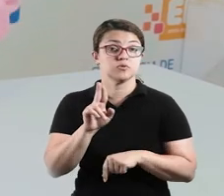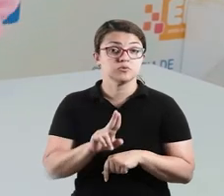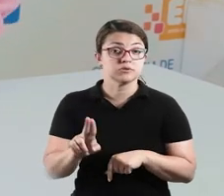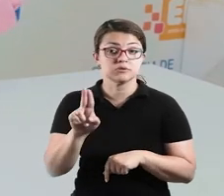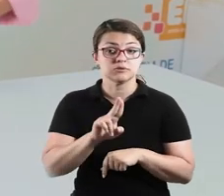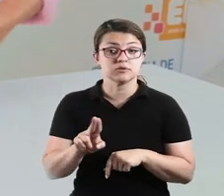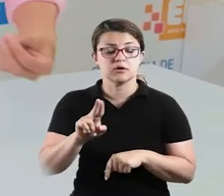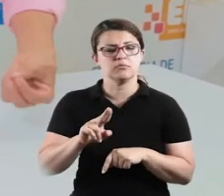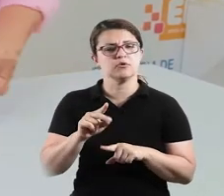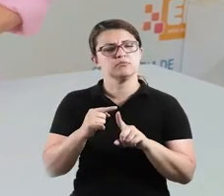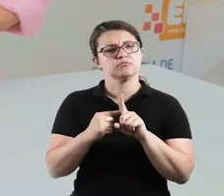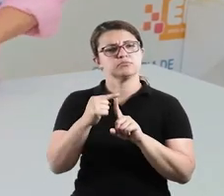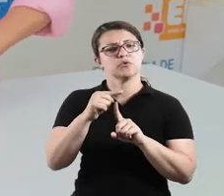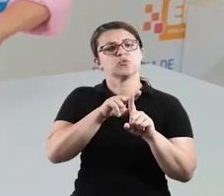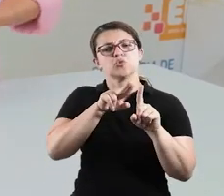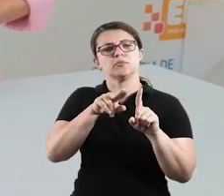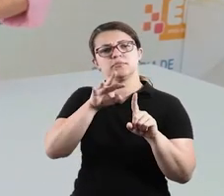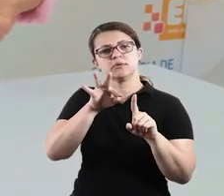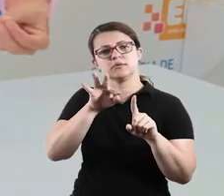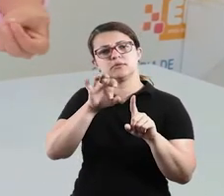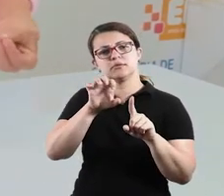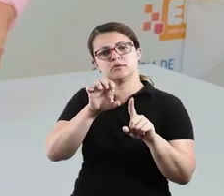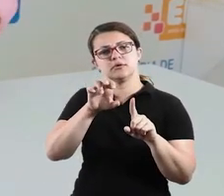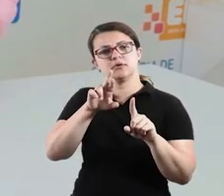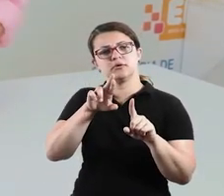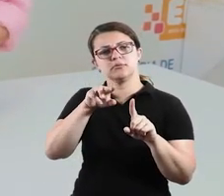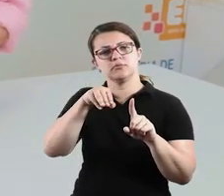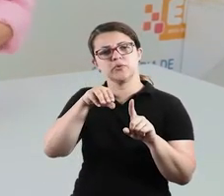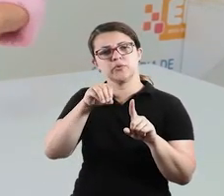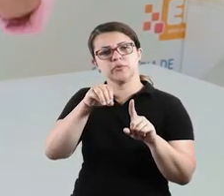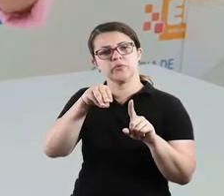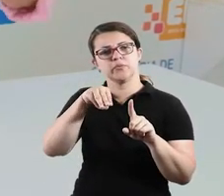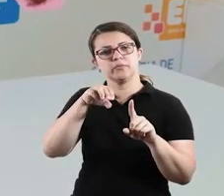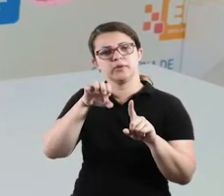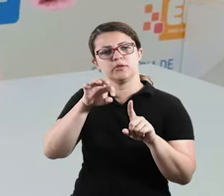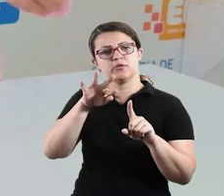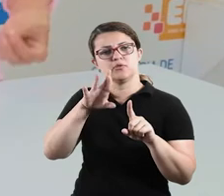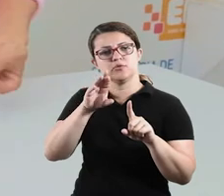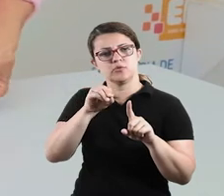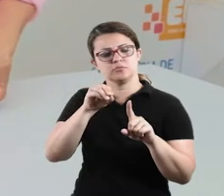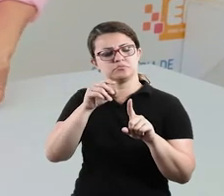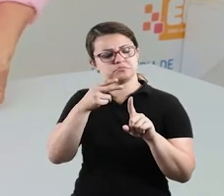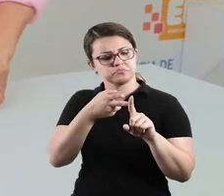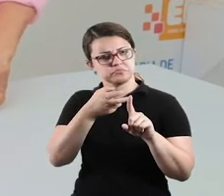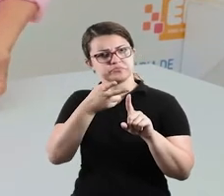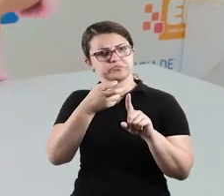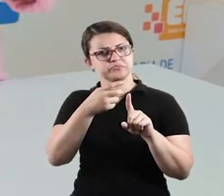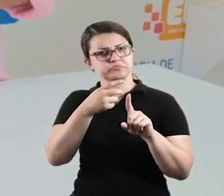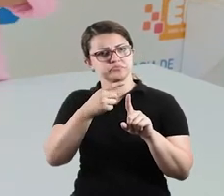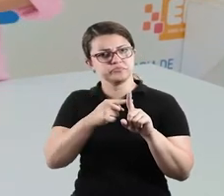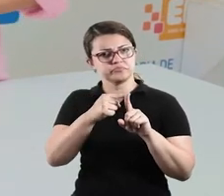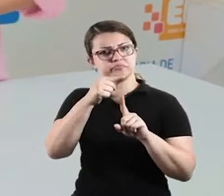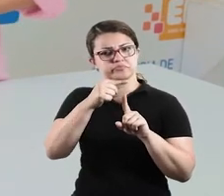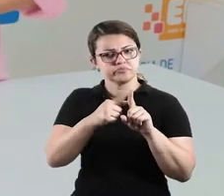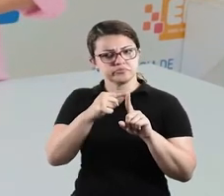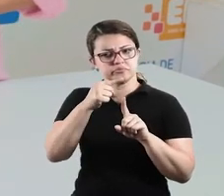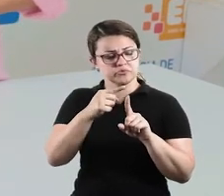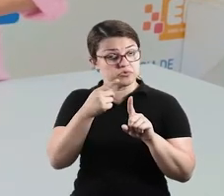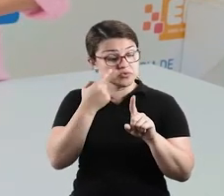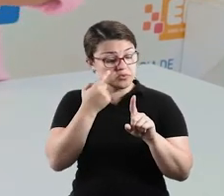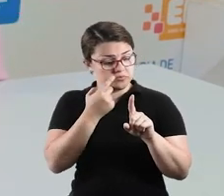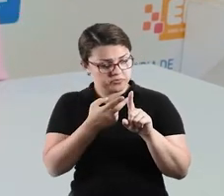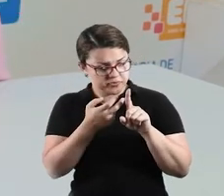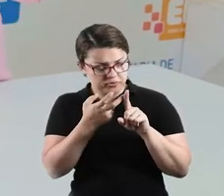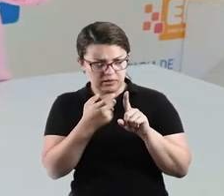instrumento chamado termômetro para medir temperaturas. Você já observou um termômetro? Você tem termômetro em